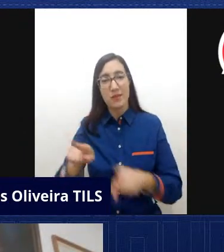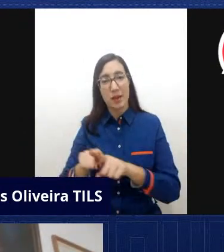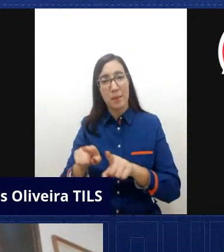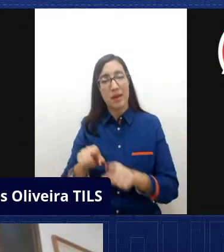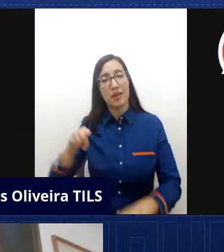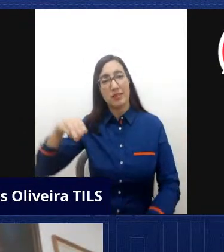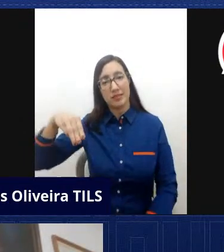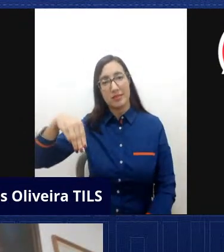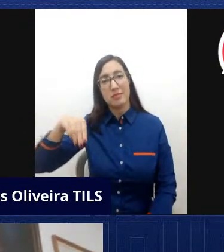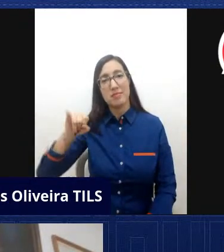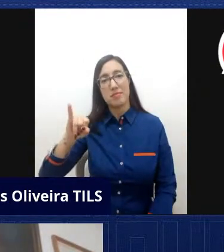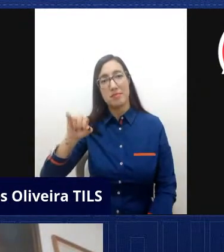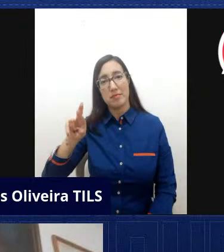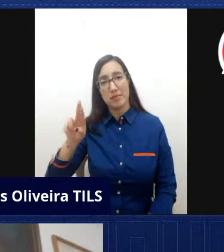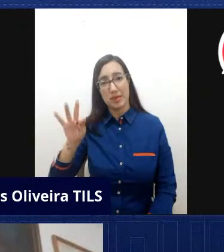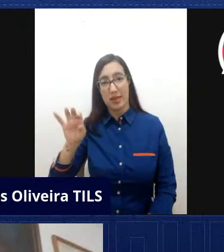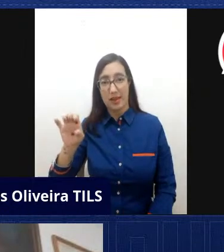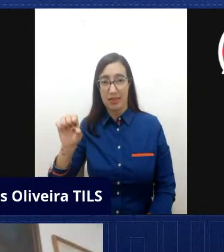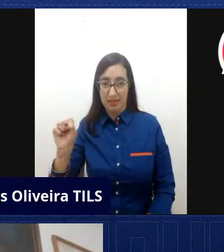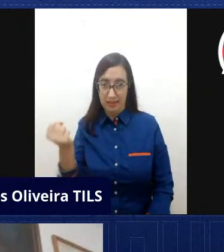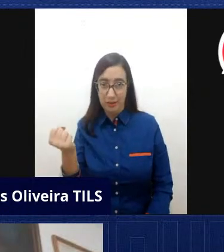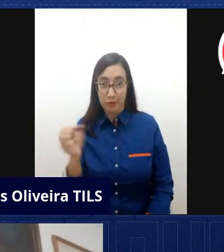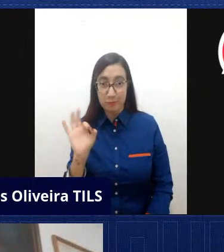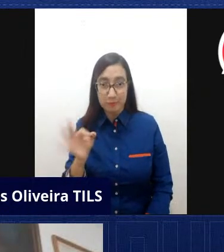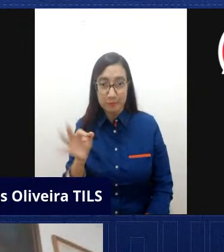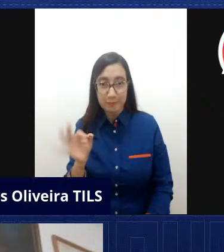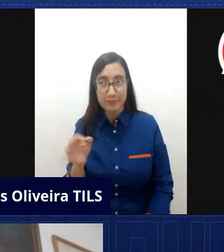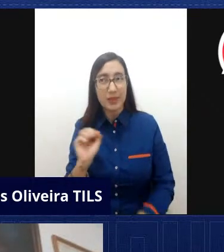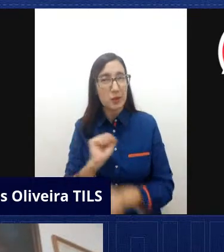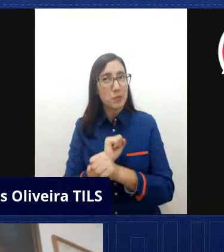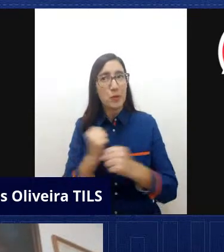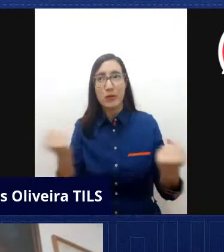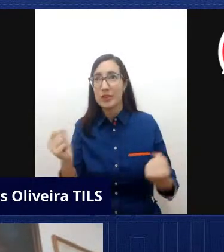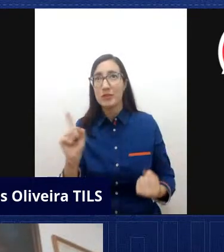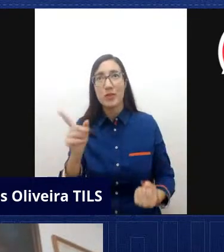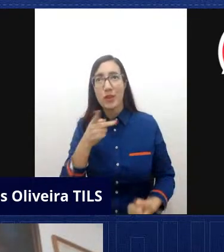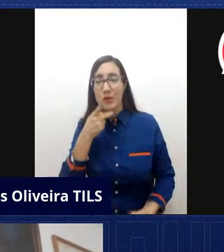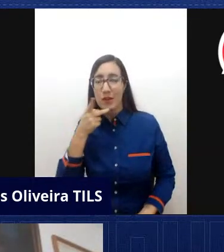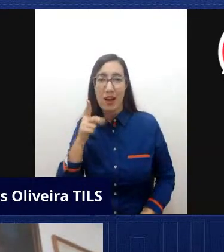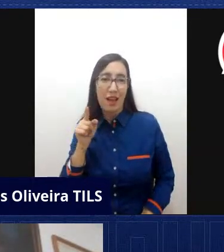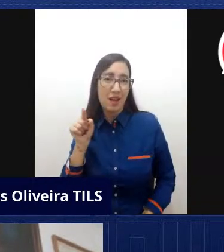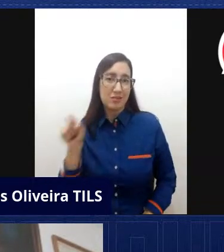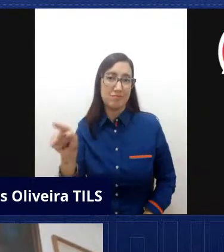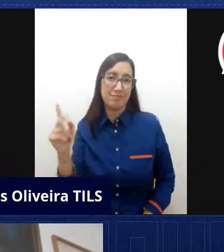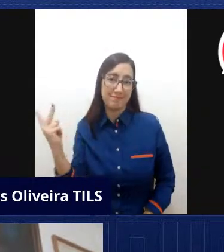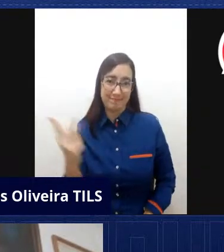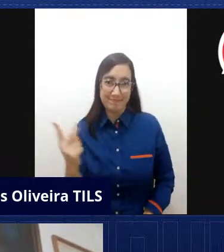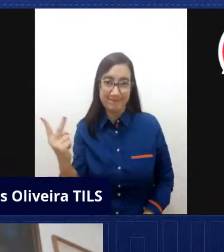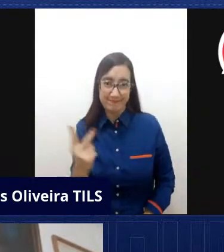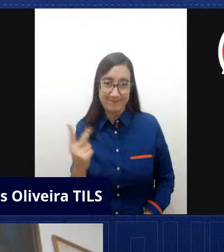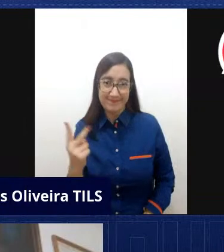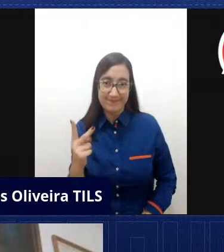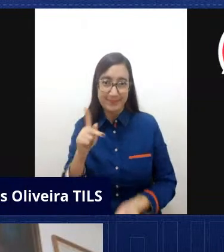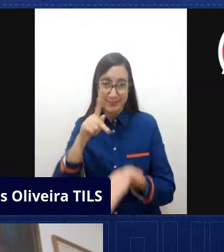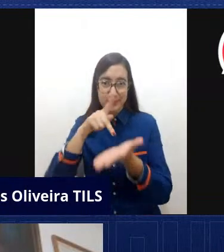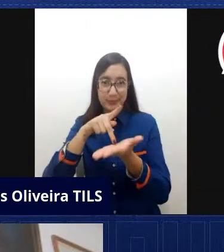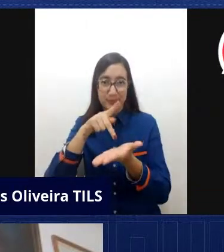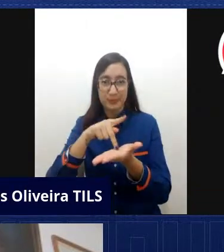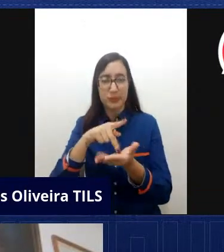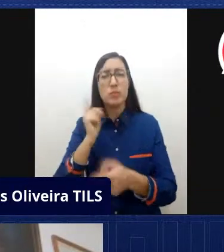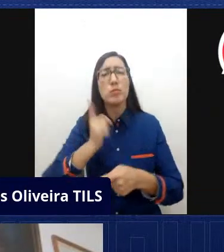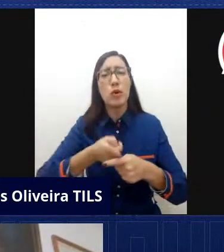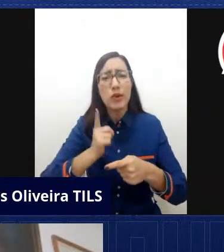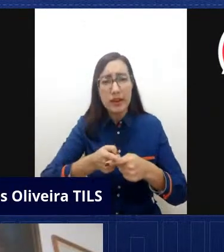tratar disso falando da divisão justa do trabalho doméstico. Por que isso, né? Então, em